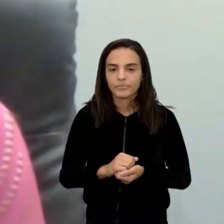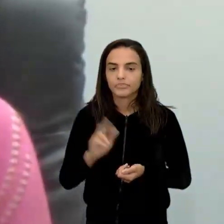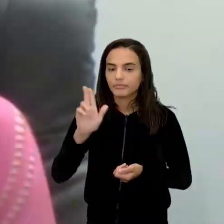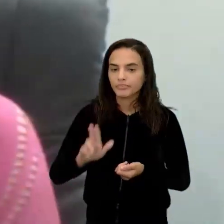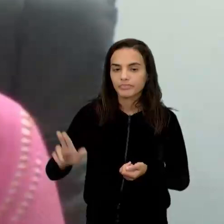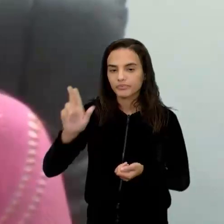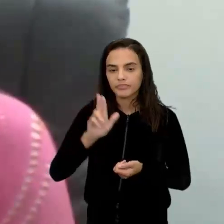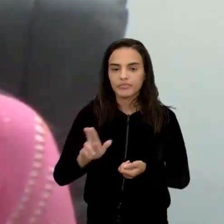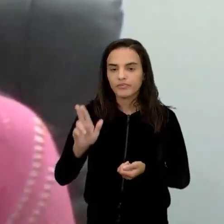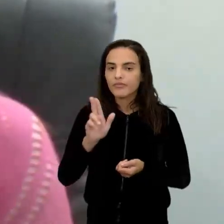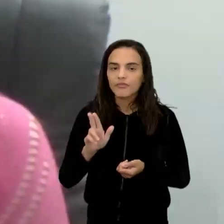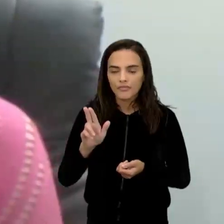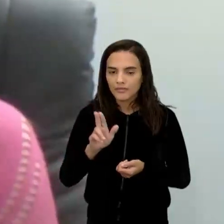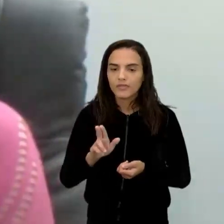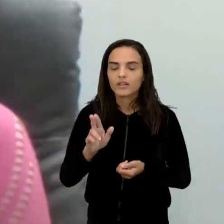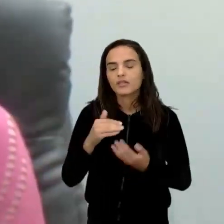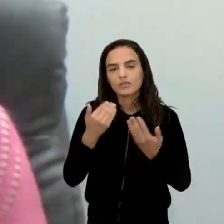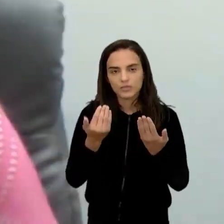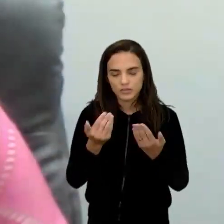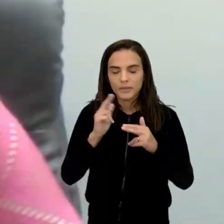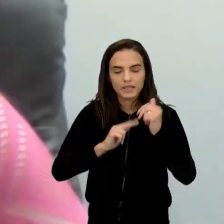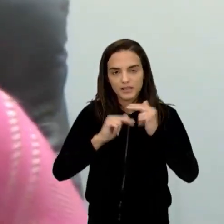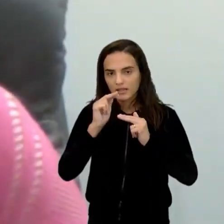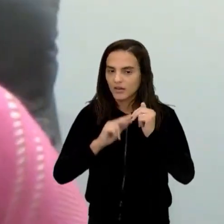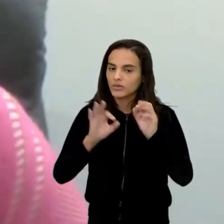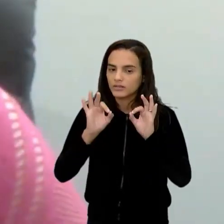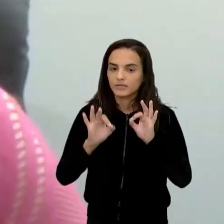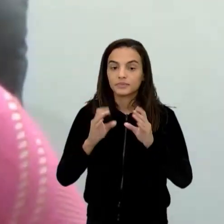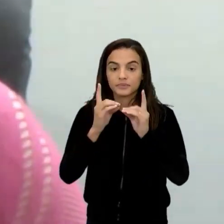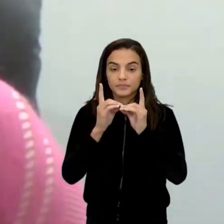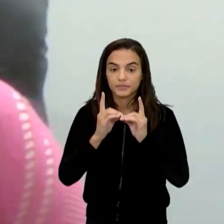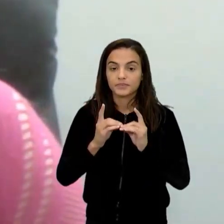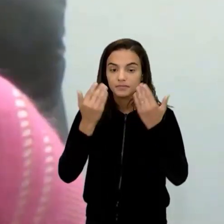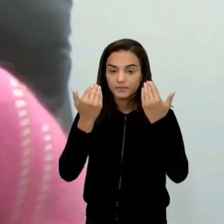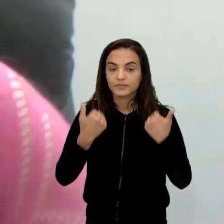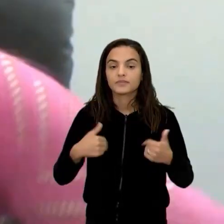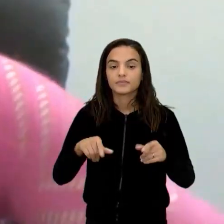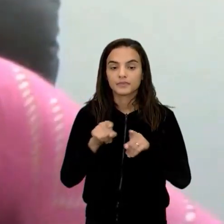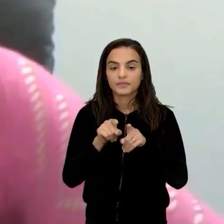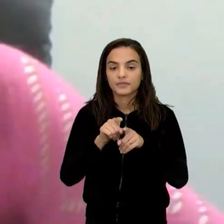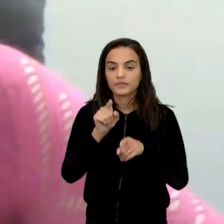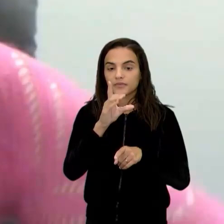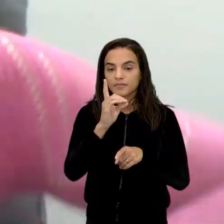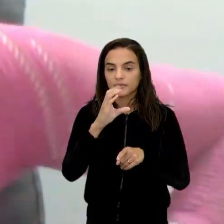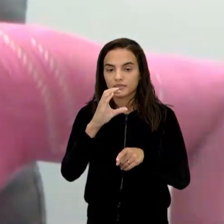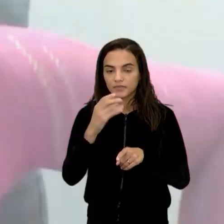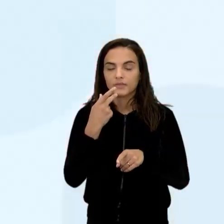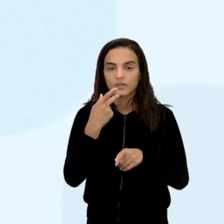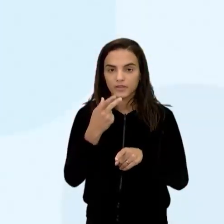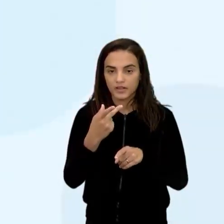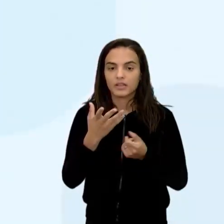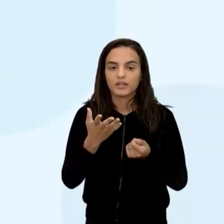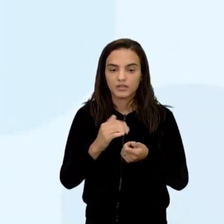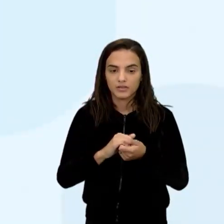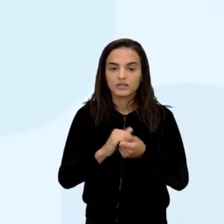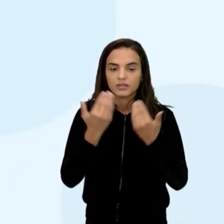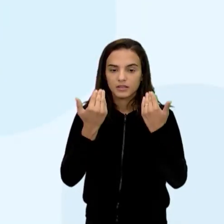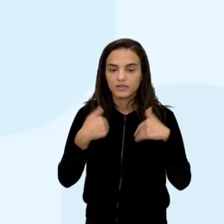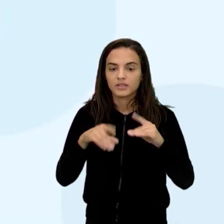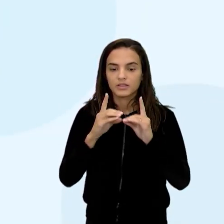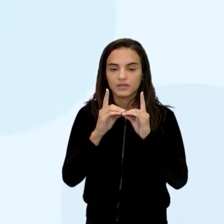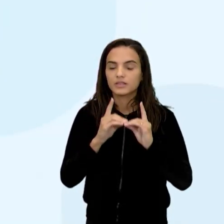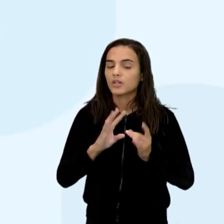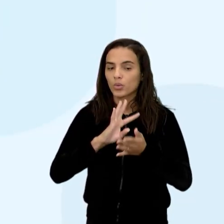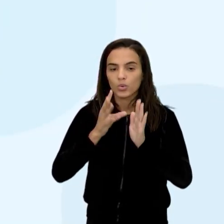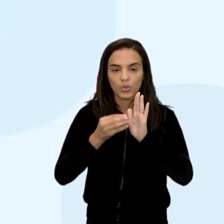uso do mobiliário adequado. O mobiliário para deficiência física também, para o PC, né? Quando eu falo deficiência física, eu englobo